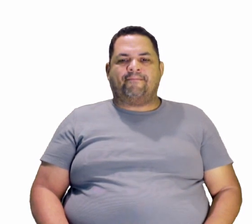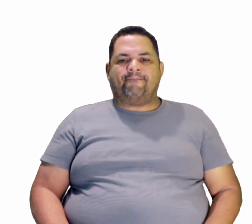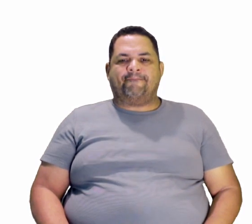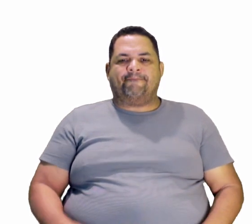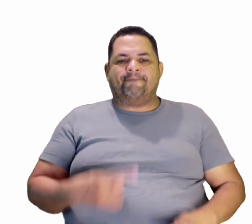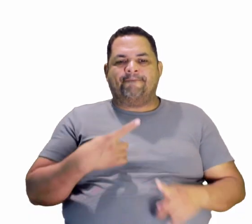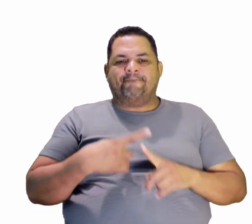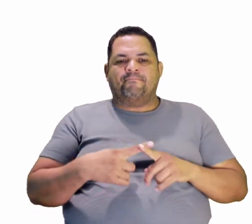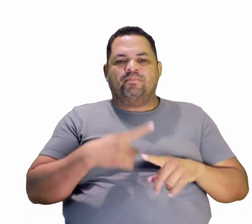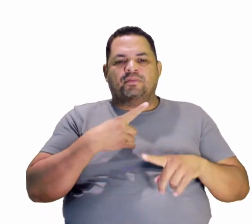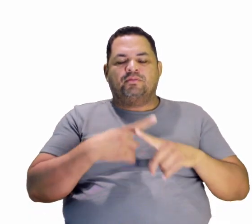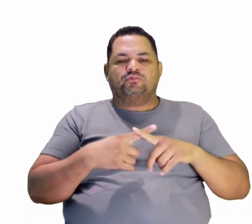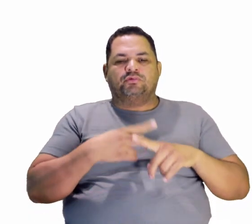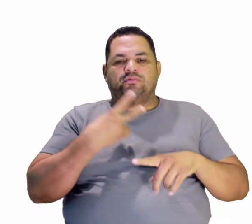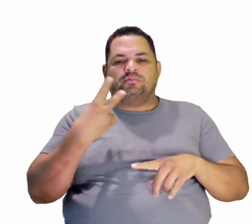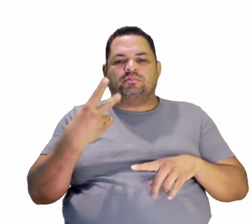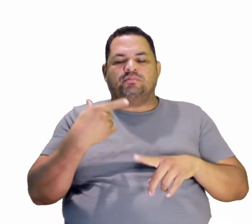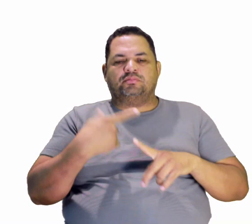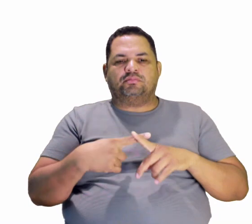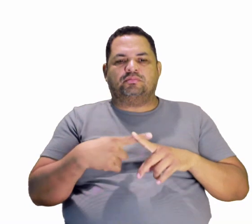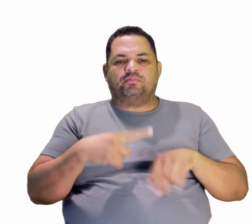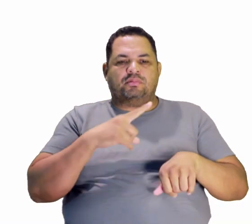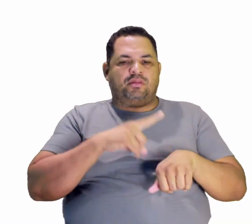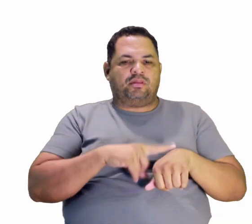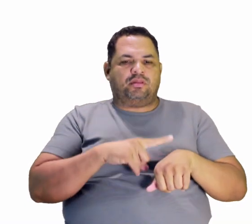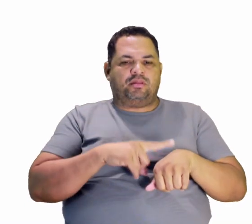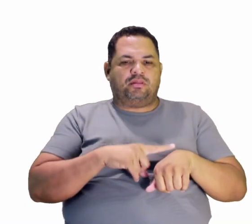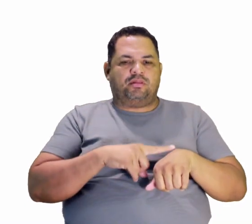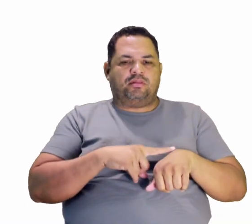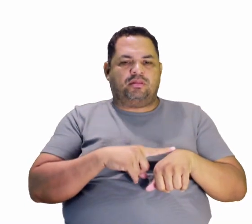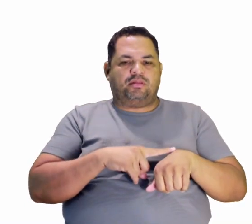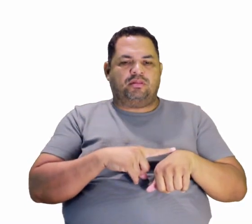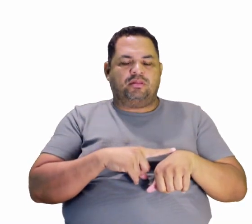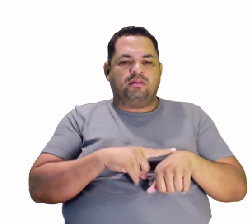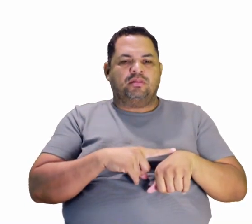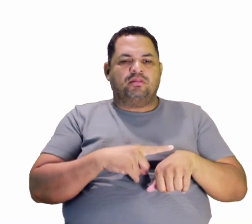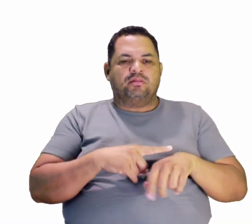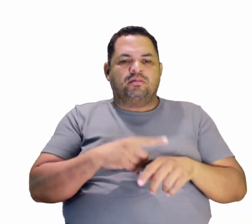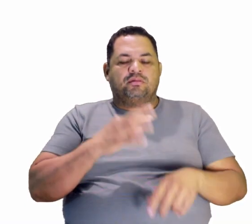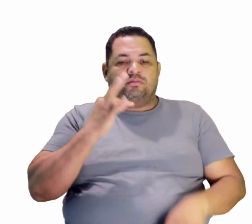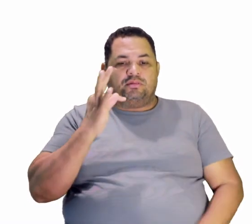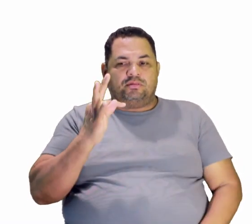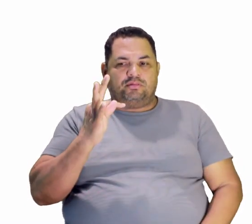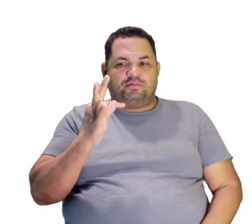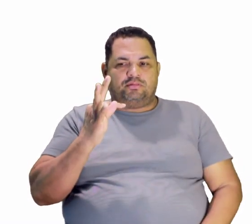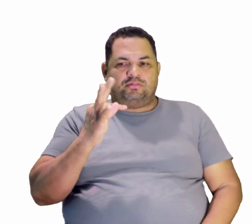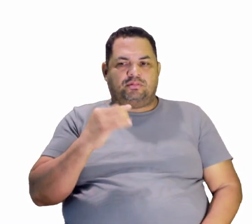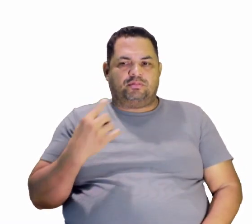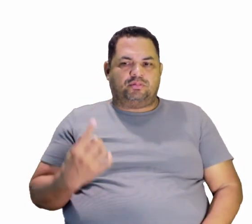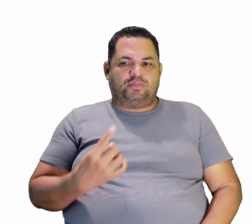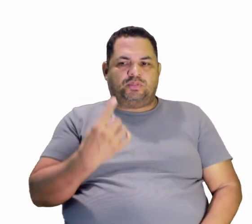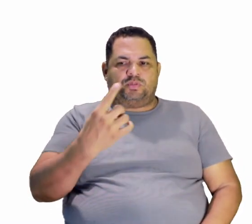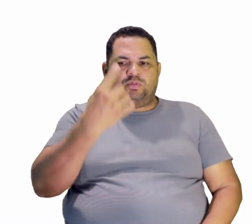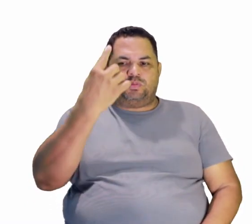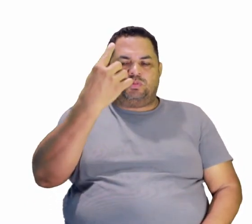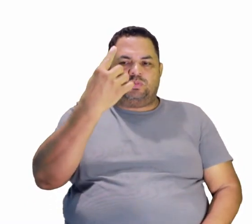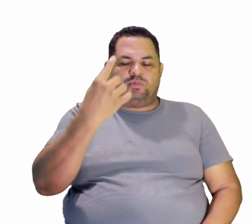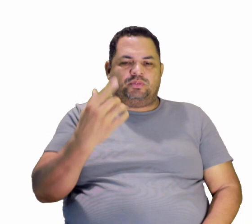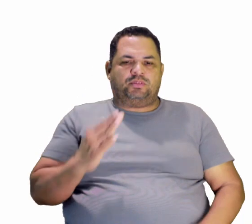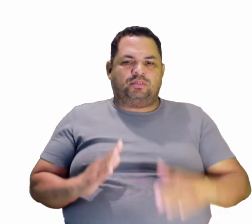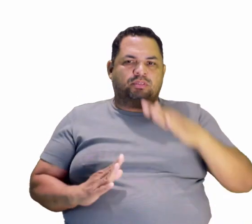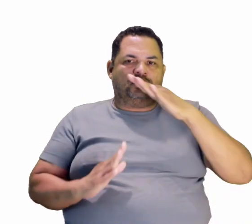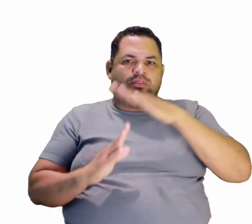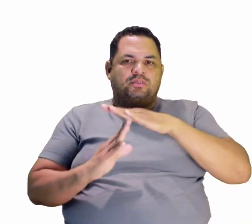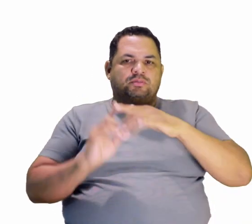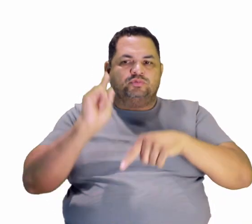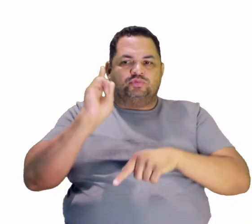Por que multiplicar por 2, pessoal? Porque o tempo, aí nós pegamos o tempo da altura. Mas o alcance, ele